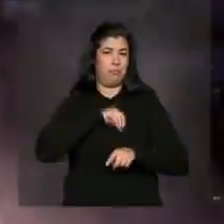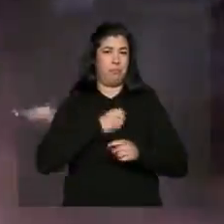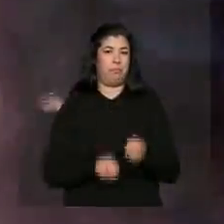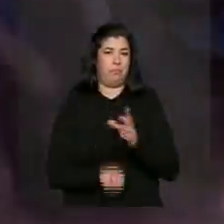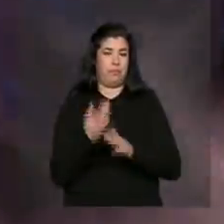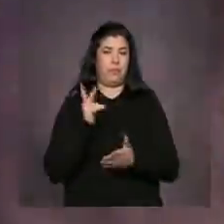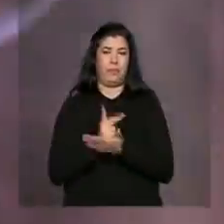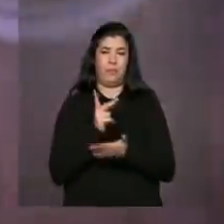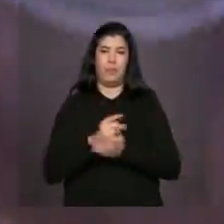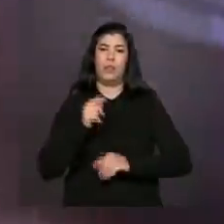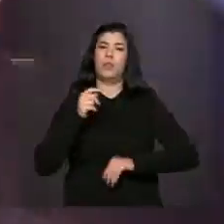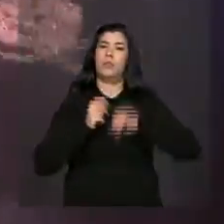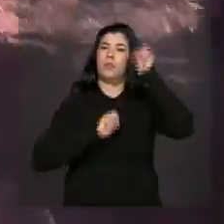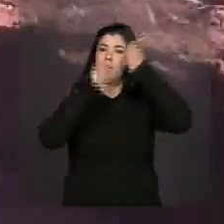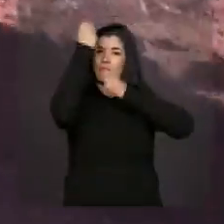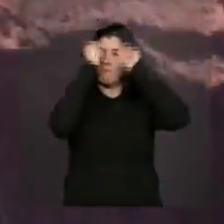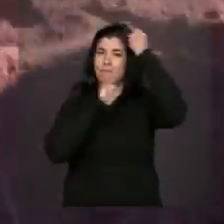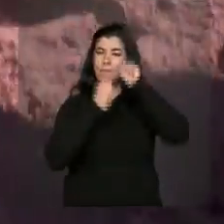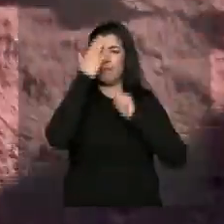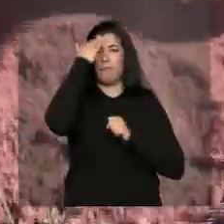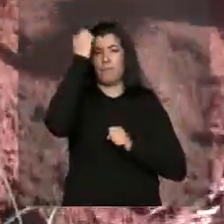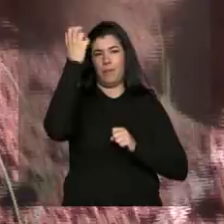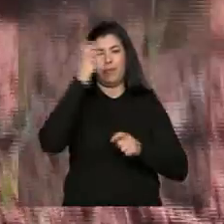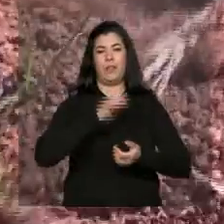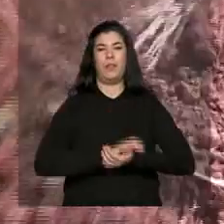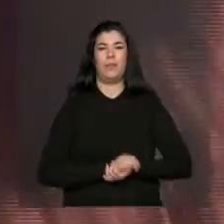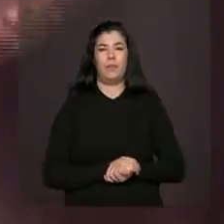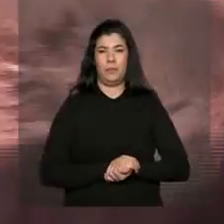usando equipamentos mais modernos.